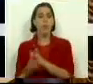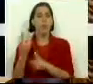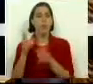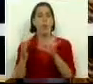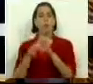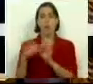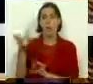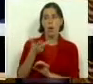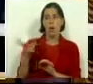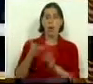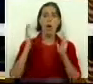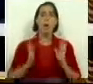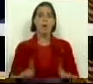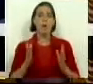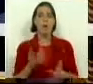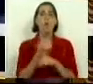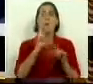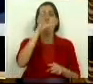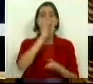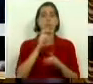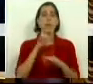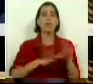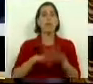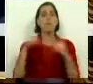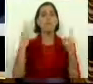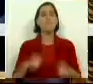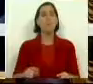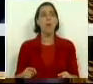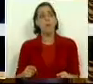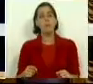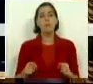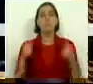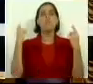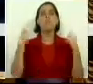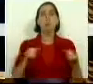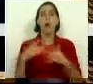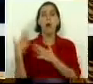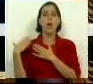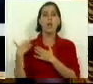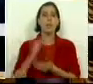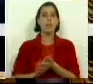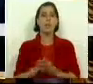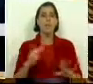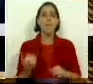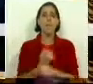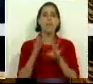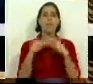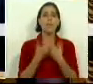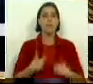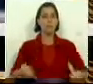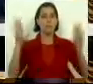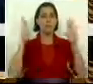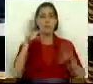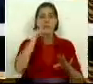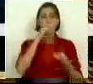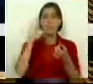com a Troika e não é necessário porque o Governo não tem feito mais nada do que não seja desresponsabilizar-se das suas funções sociais. E, portanto,